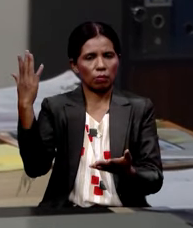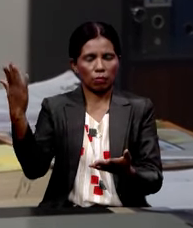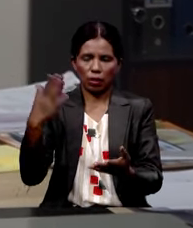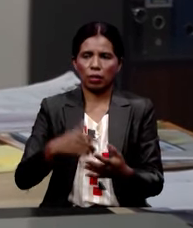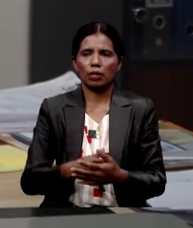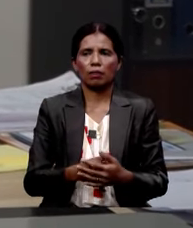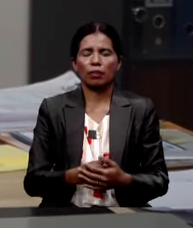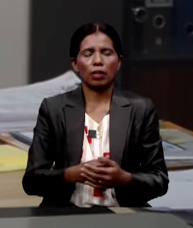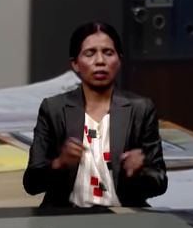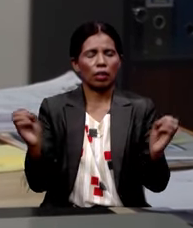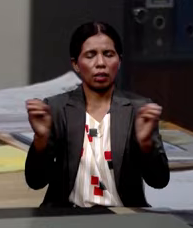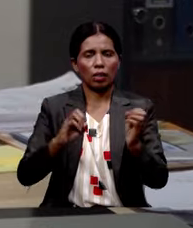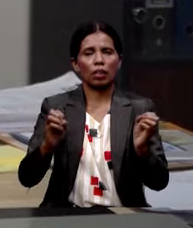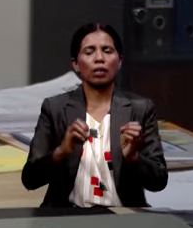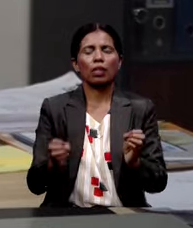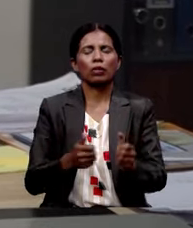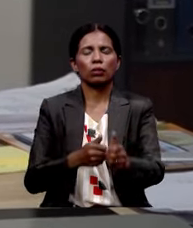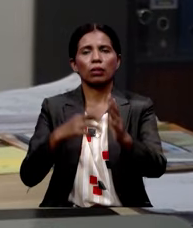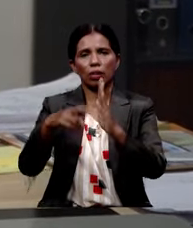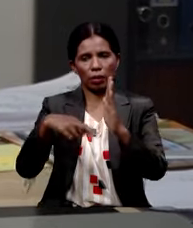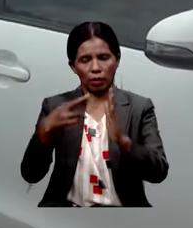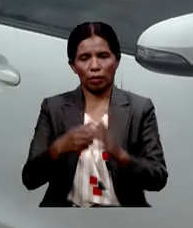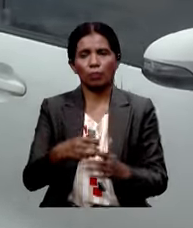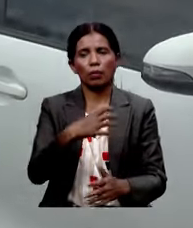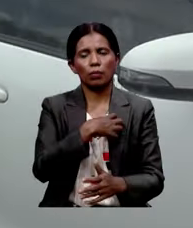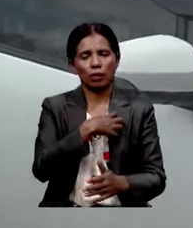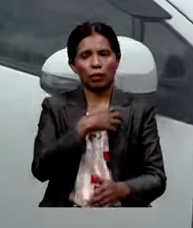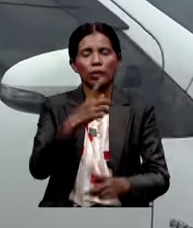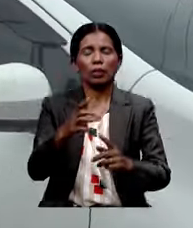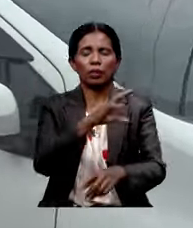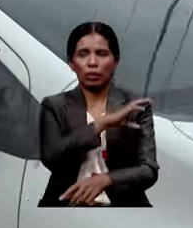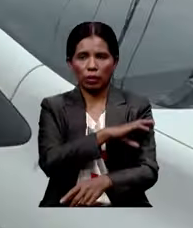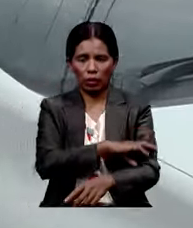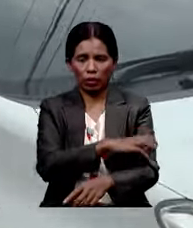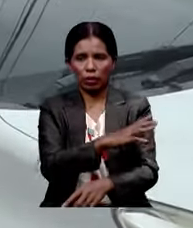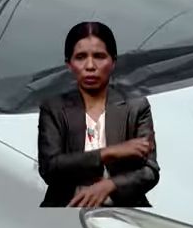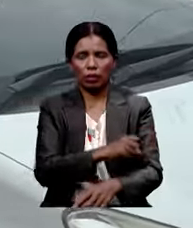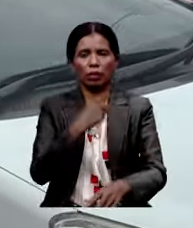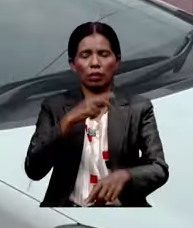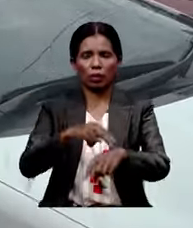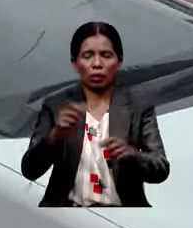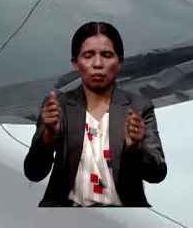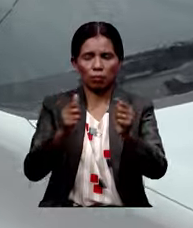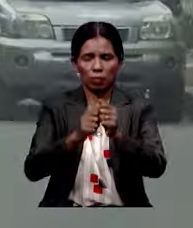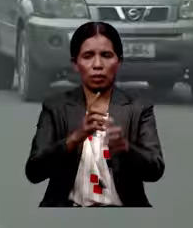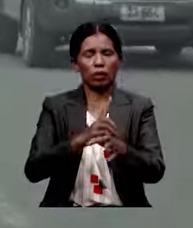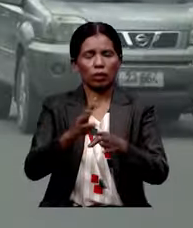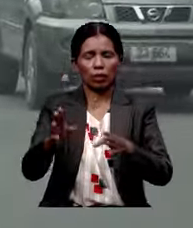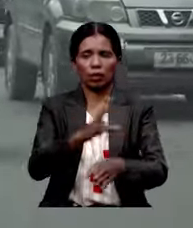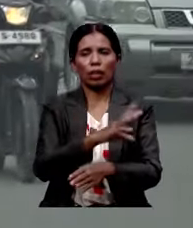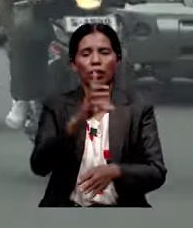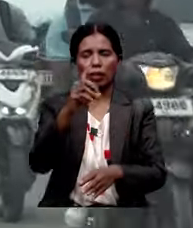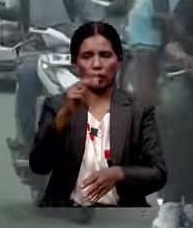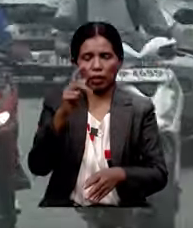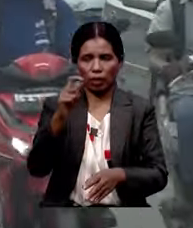mesmo que viola regras sinais nem mesmo que está instalado. Polícia Trânsito Segurança Rodoviária Nacional, a Mútua Coordenação Nacional de Transporte Terrestre,